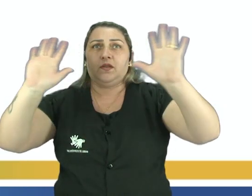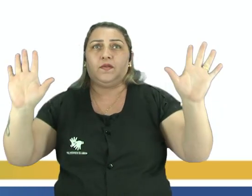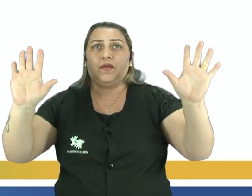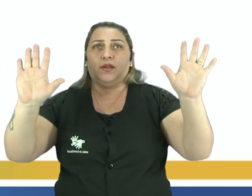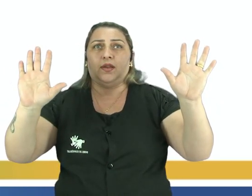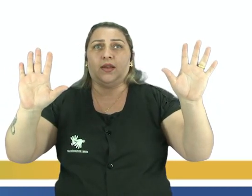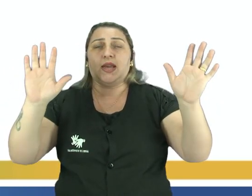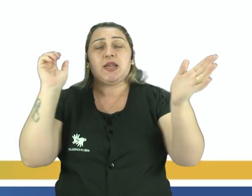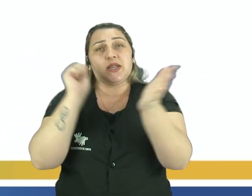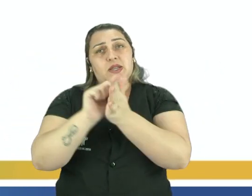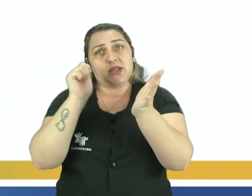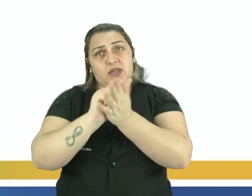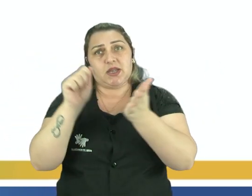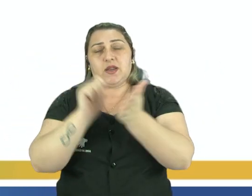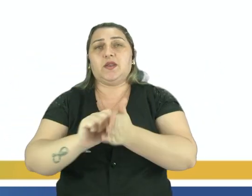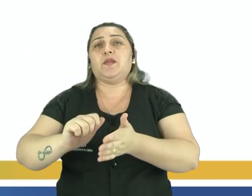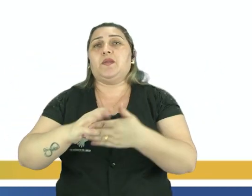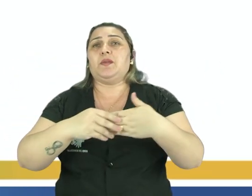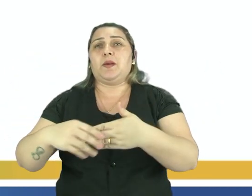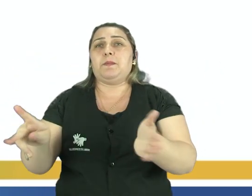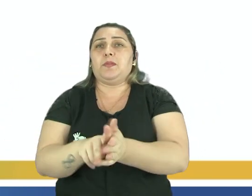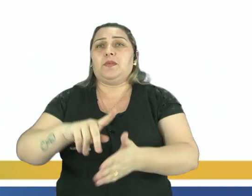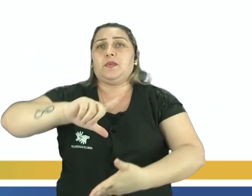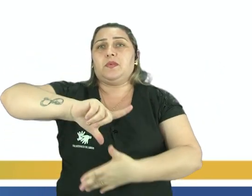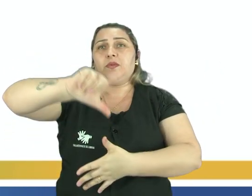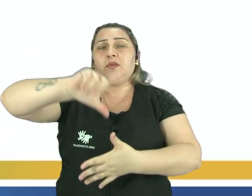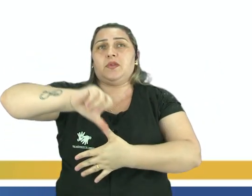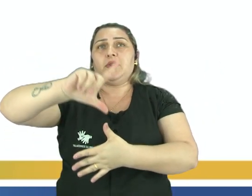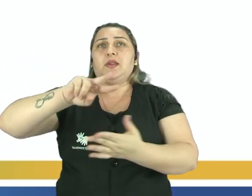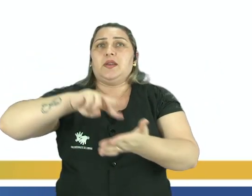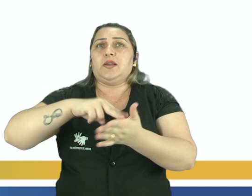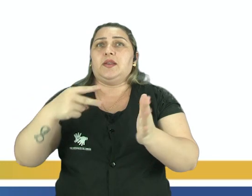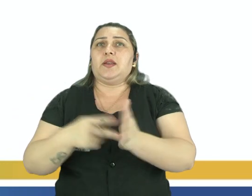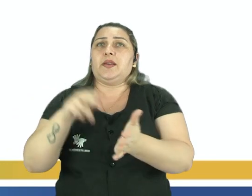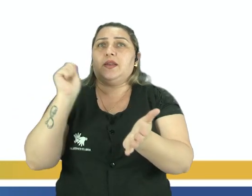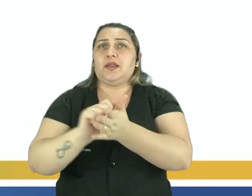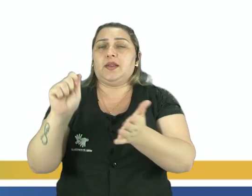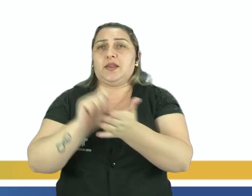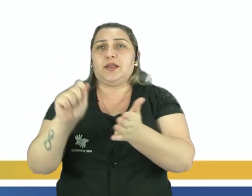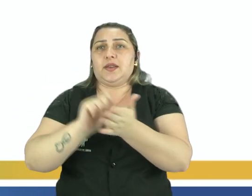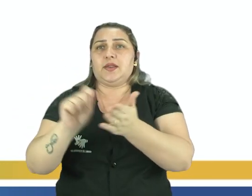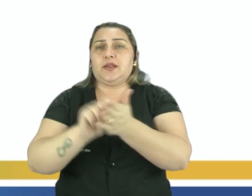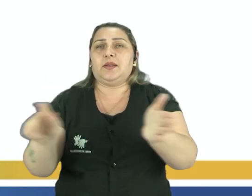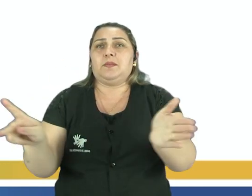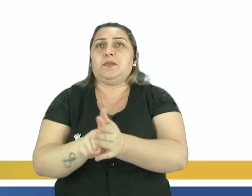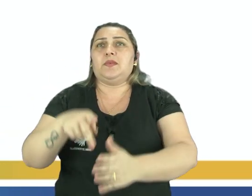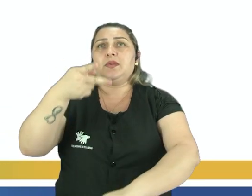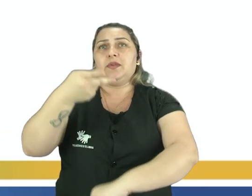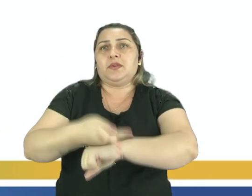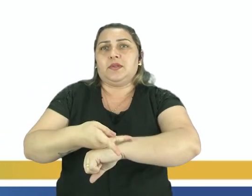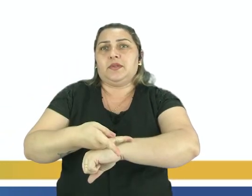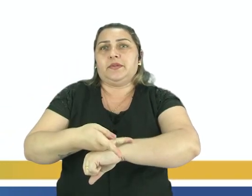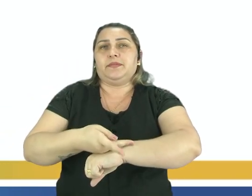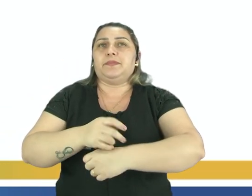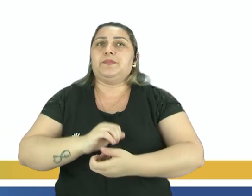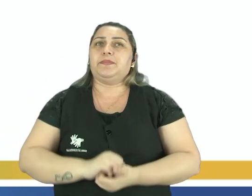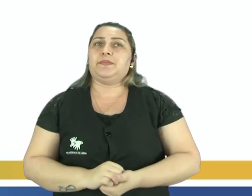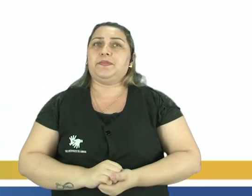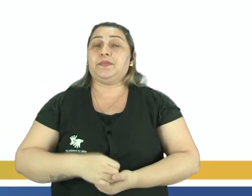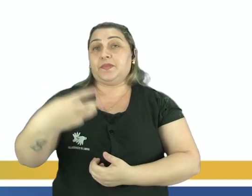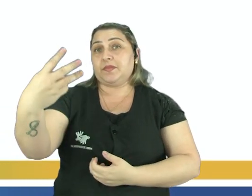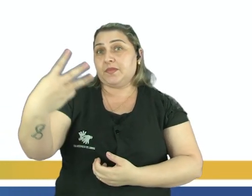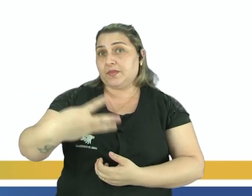livre. Tá? A palavra rupestre vem do latim e significa, né, inscrito ou gravado na